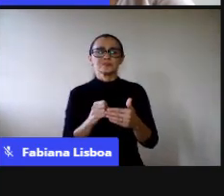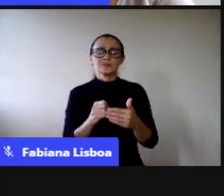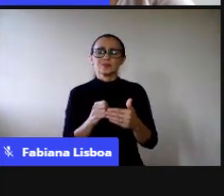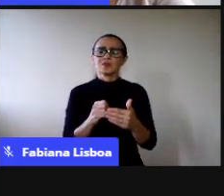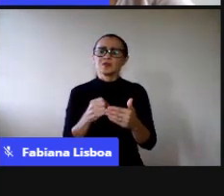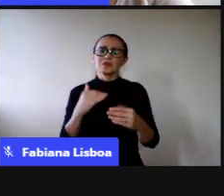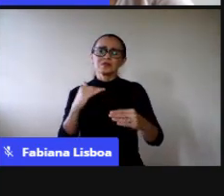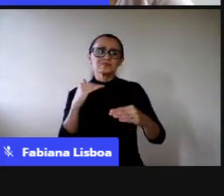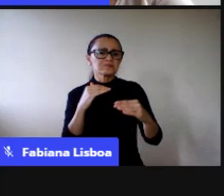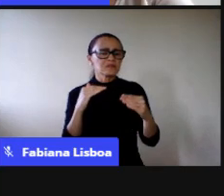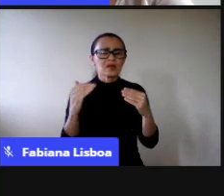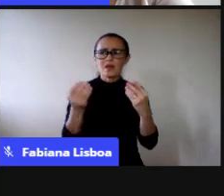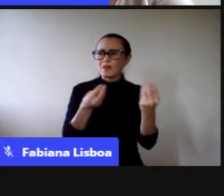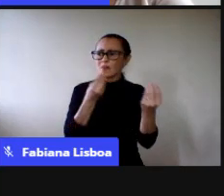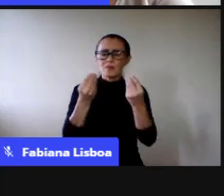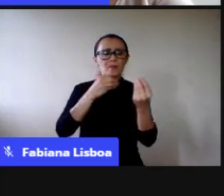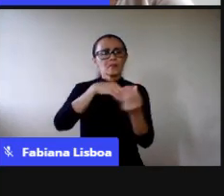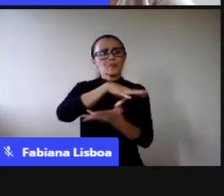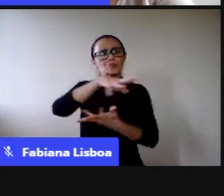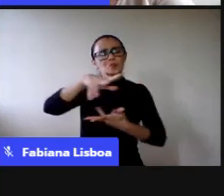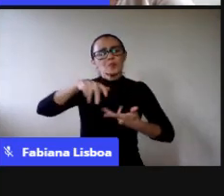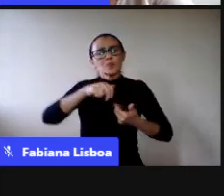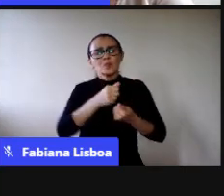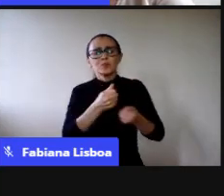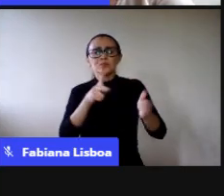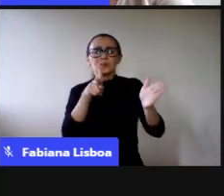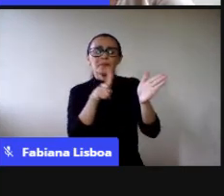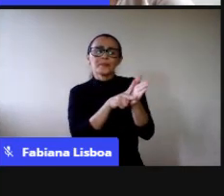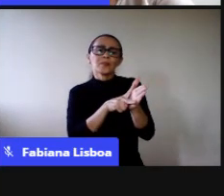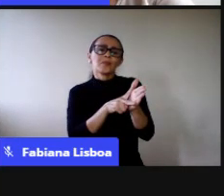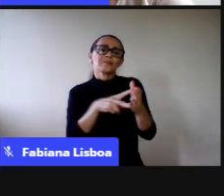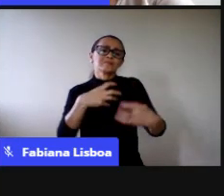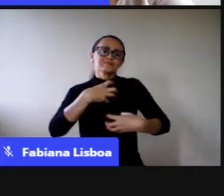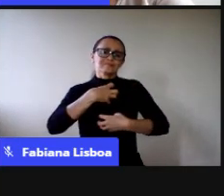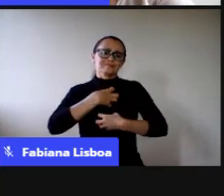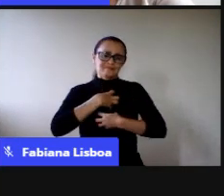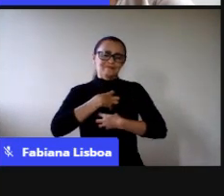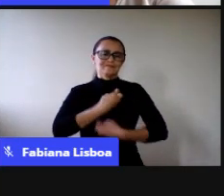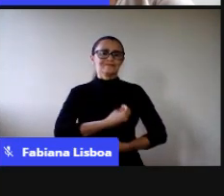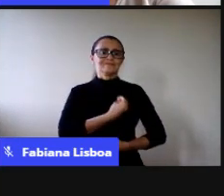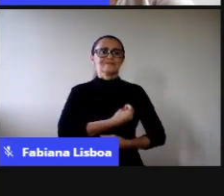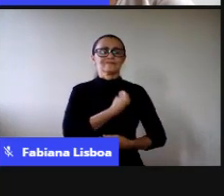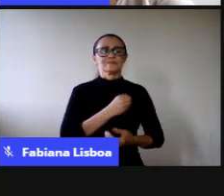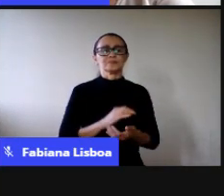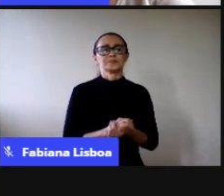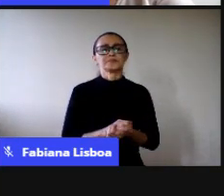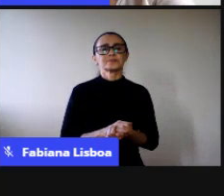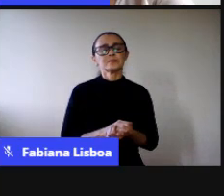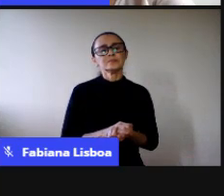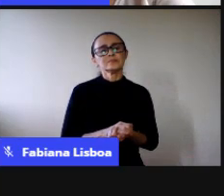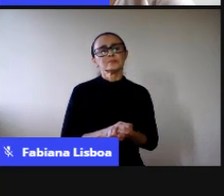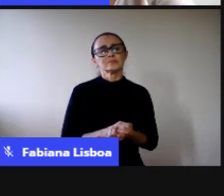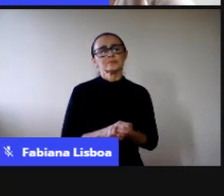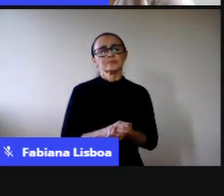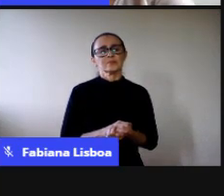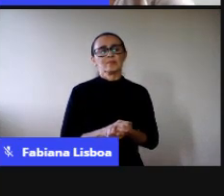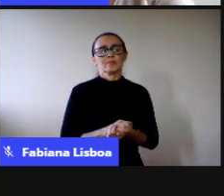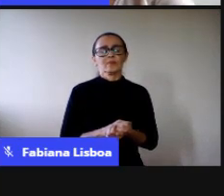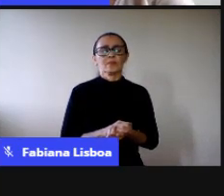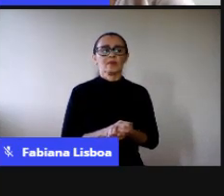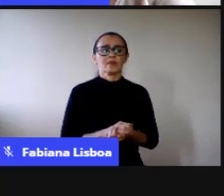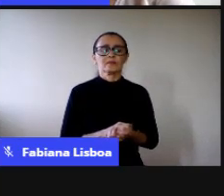estar no mundo. Próximo slide. Então, eles não são